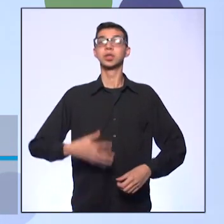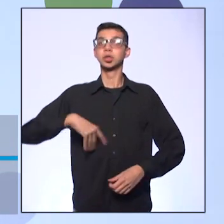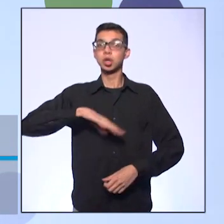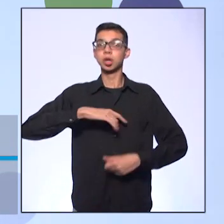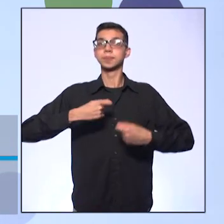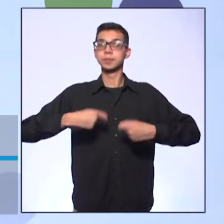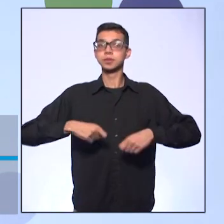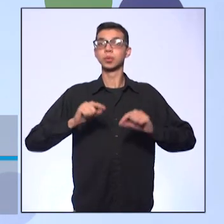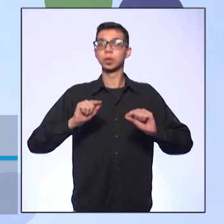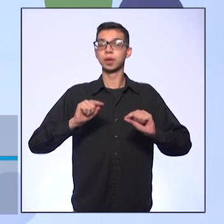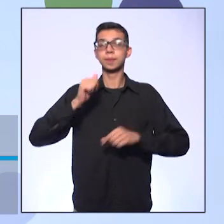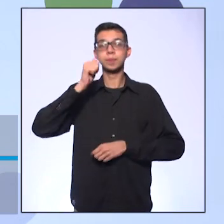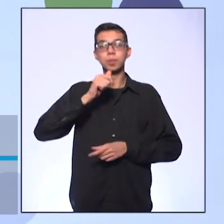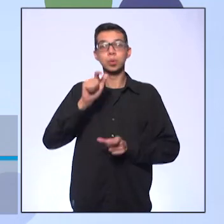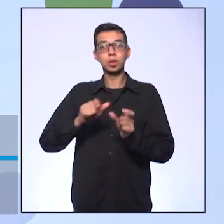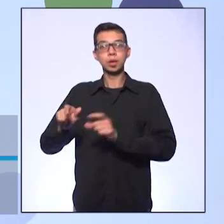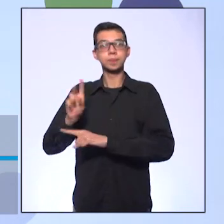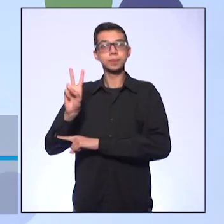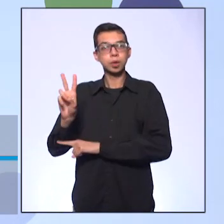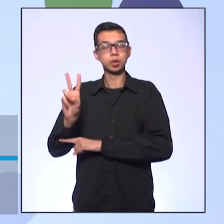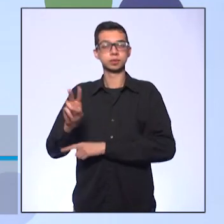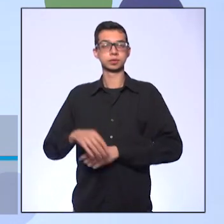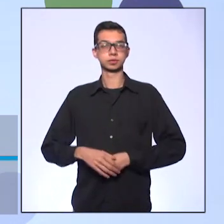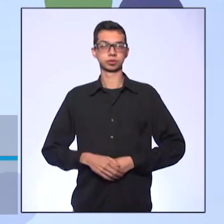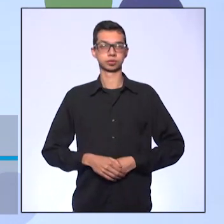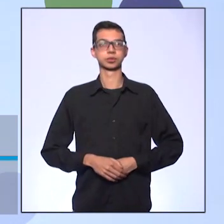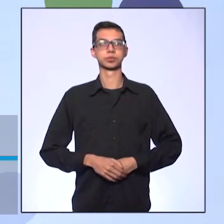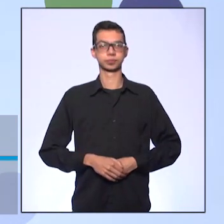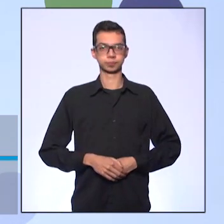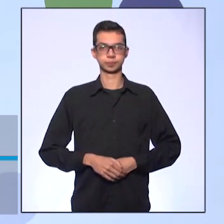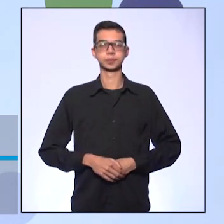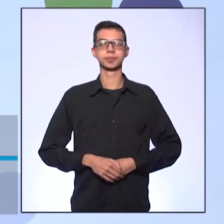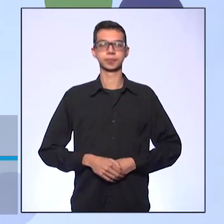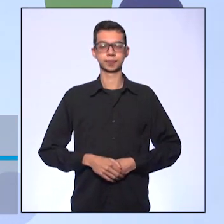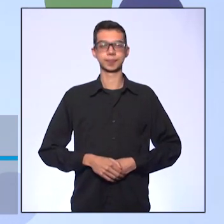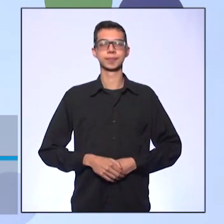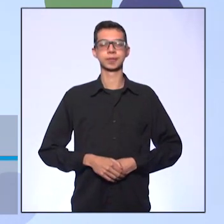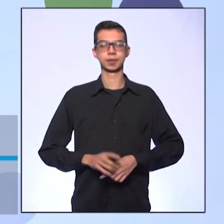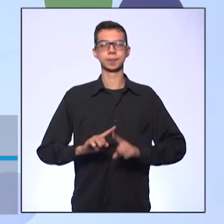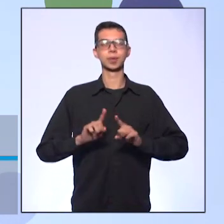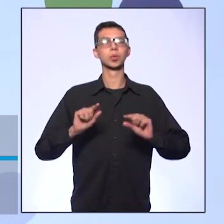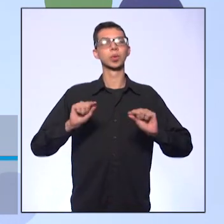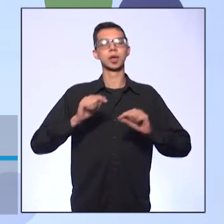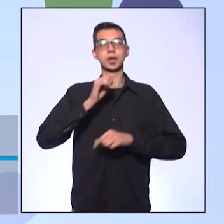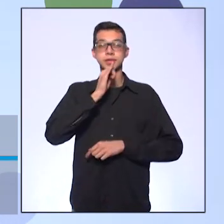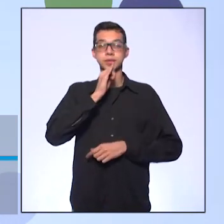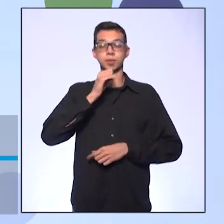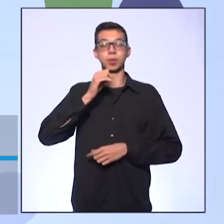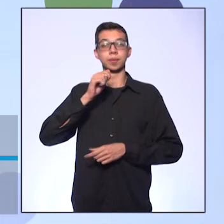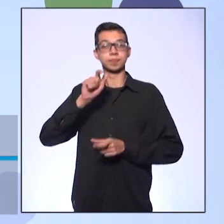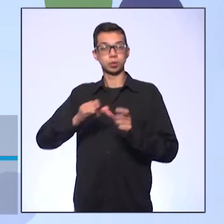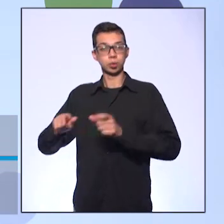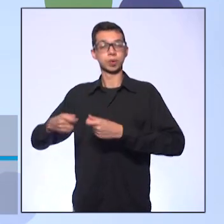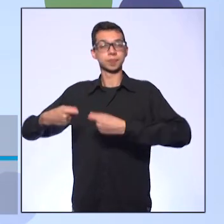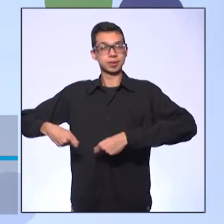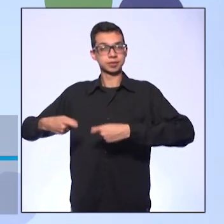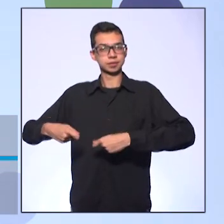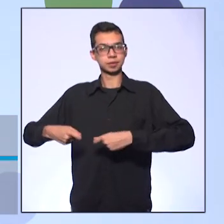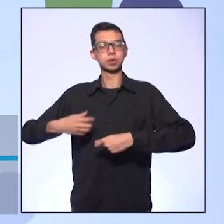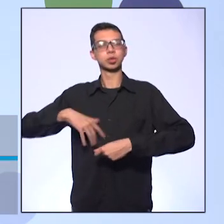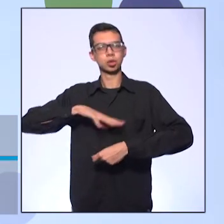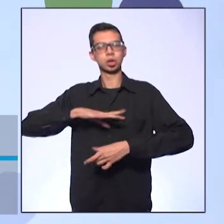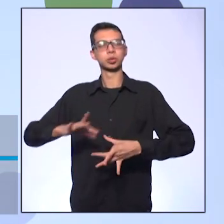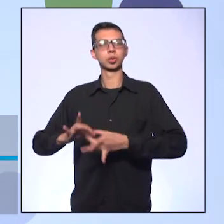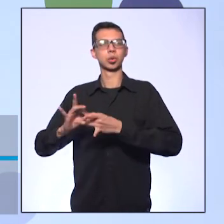né? E aquilo nunca foi tão forte quanto não soltar a mão de quem está precisando. Para isto, temos uma